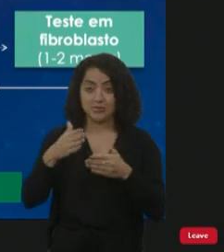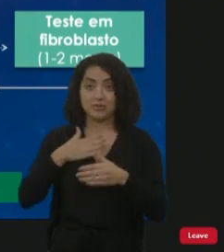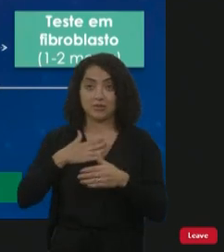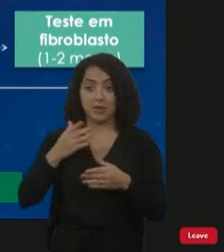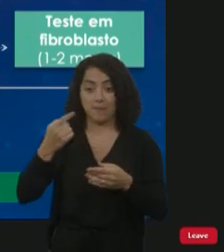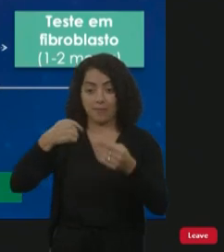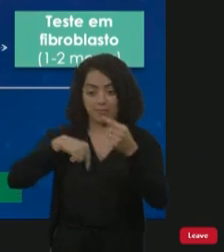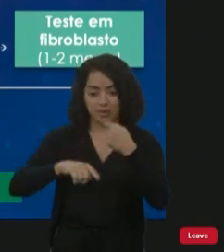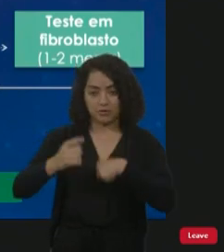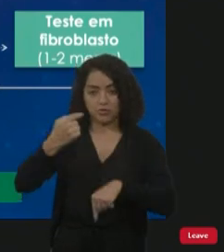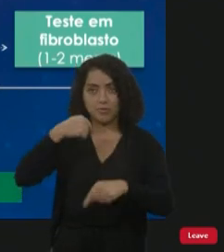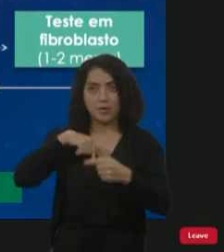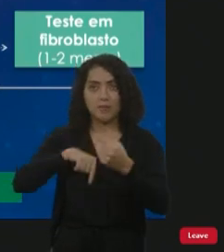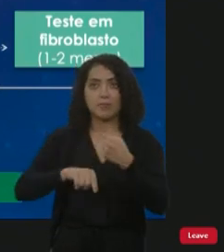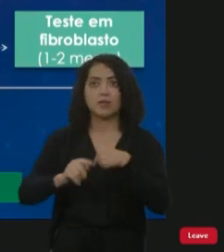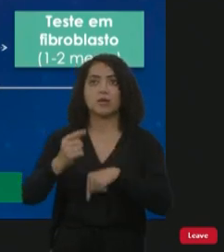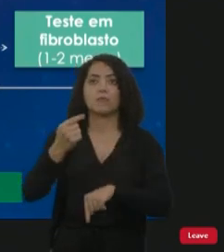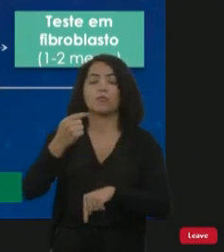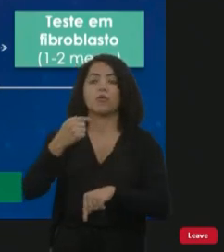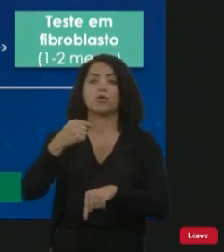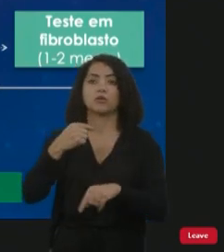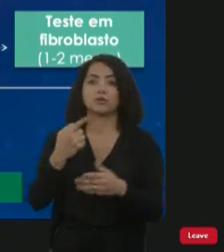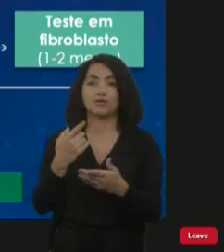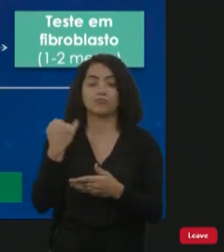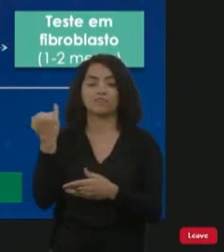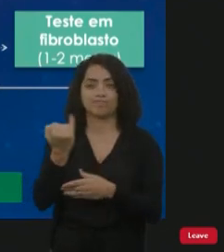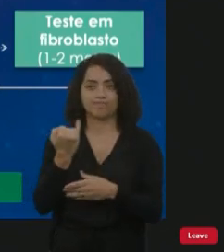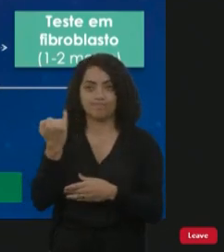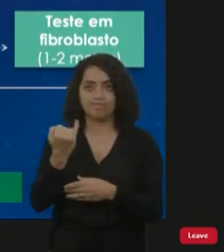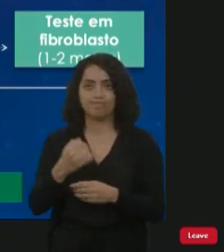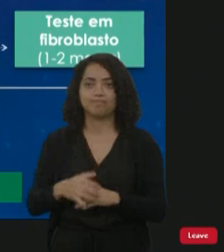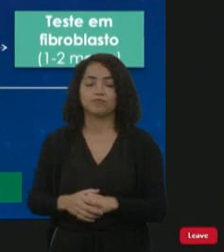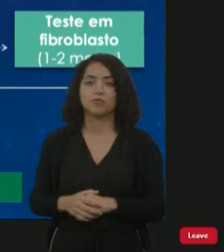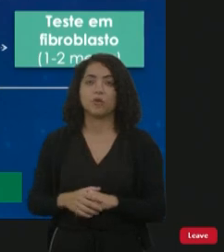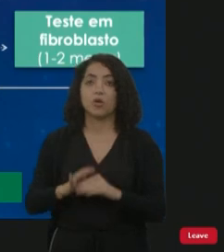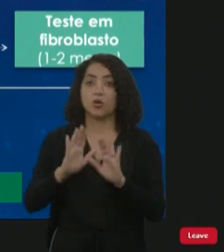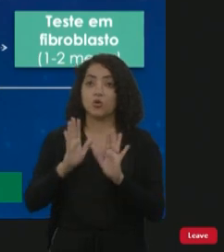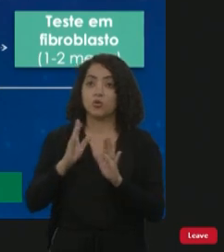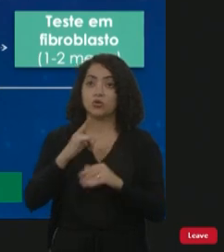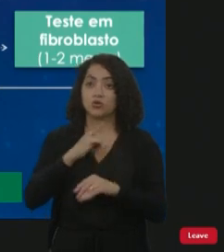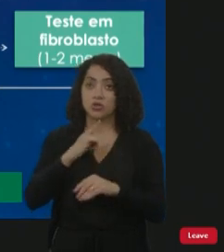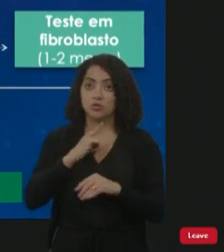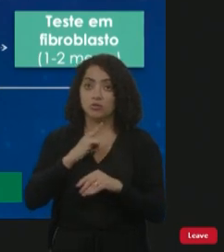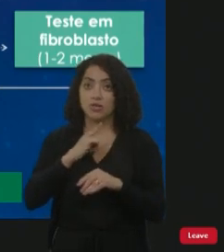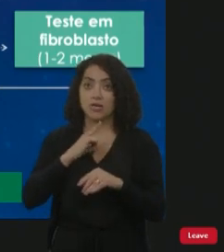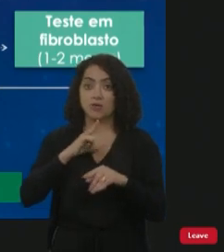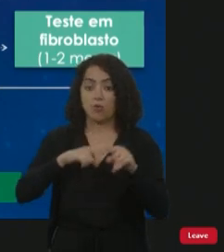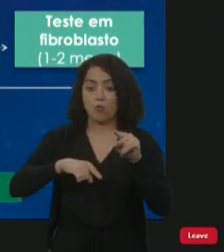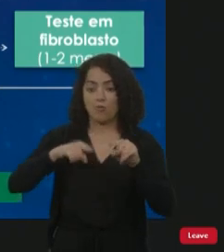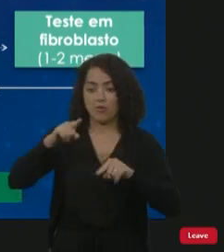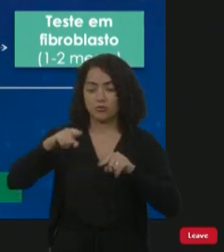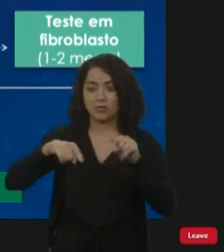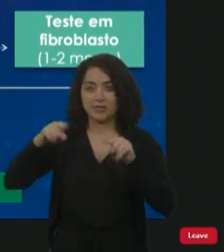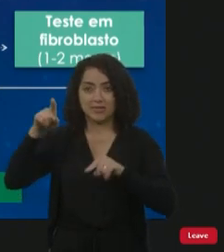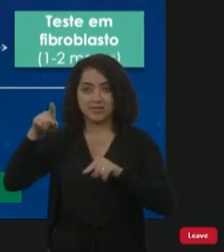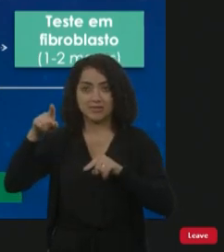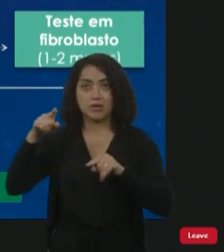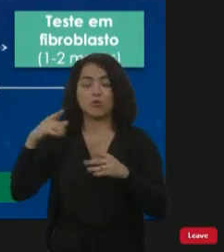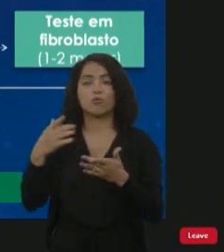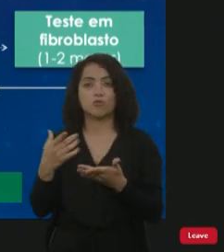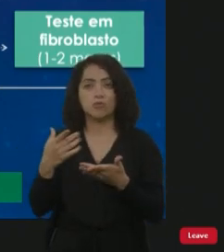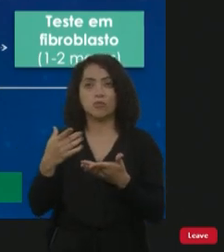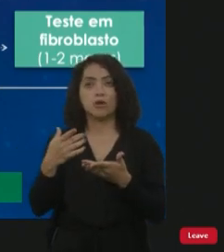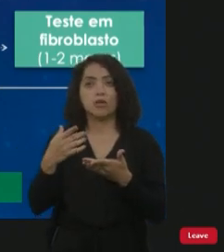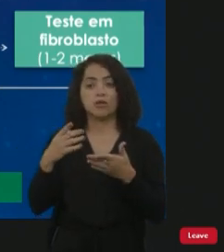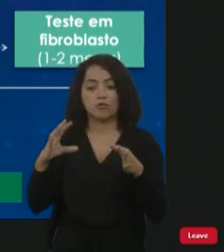metabólica, essa parte é fundamental. Quando eu já tenho uma alteração de alguma substância, eu vou